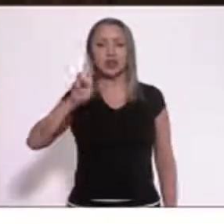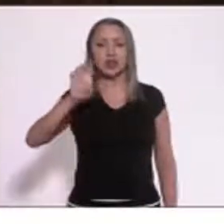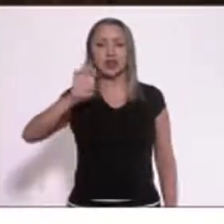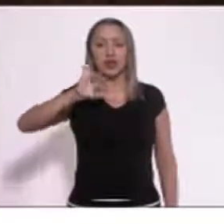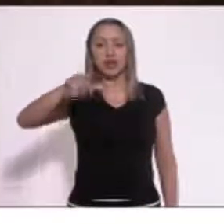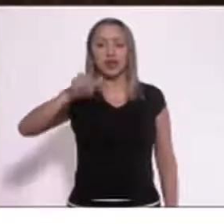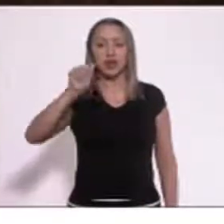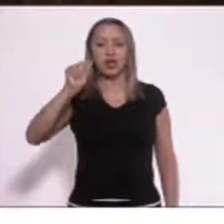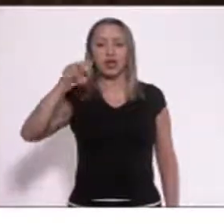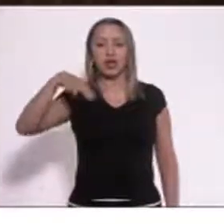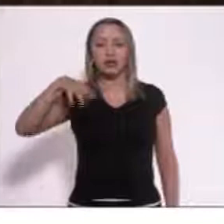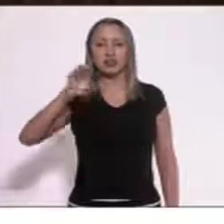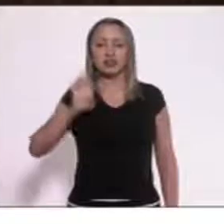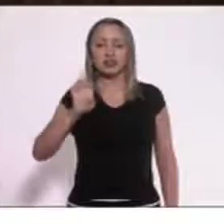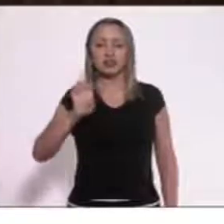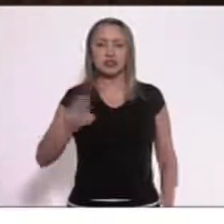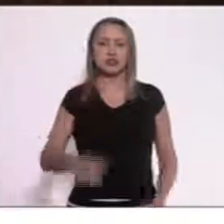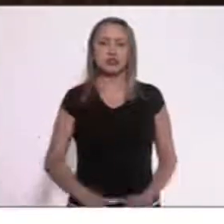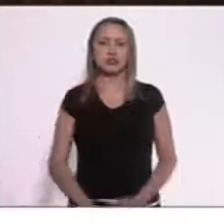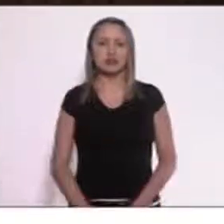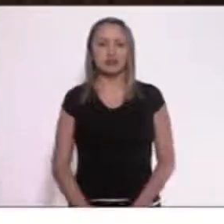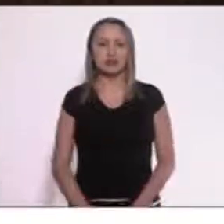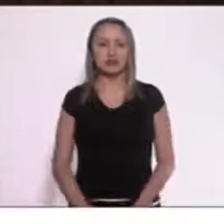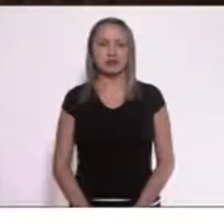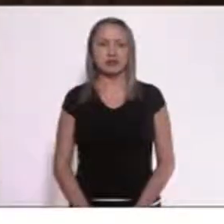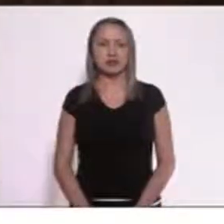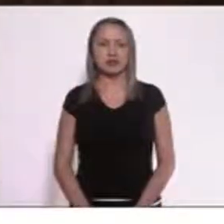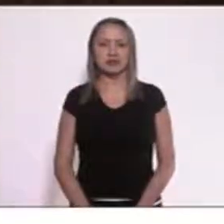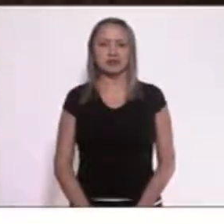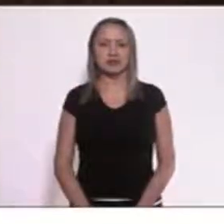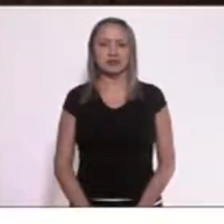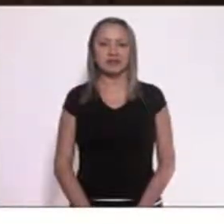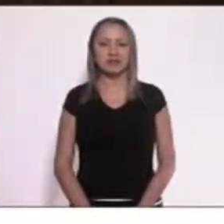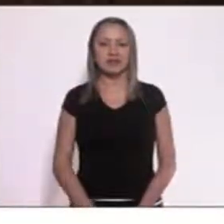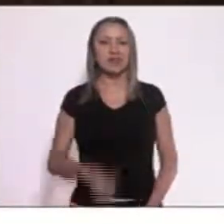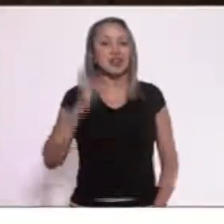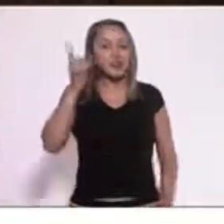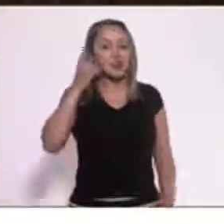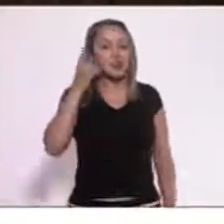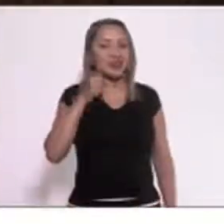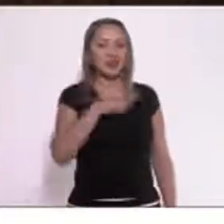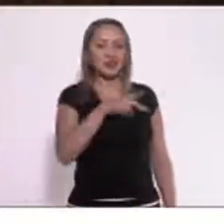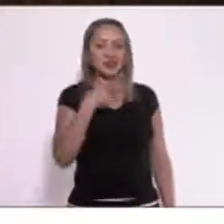concluir, senhor presidente. Deputada enfermeira Rejane. Eu falei o quê?